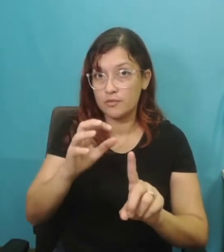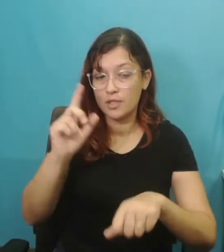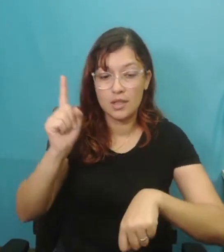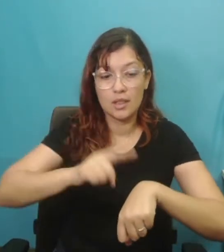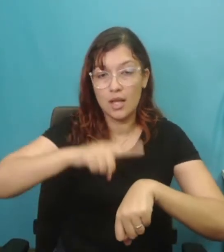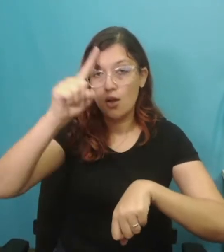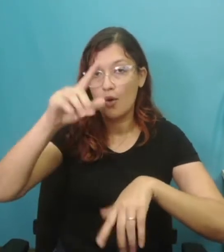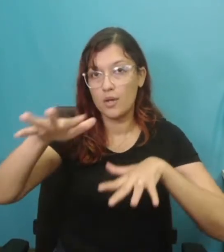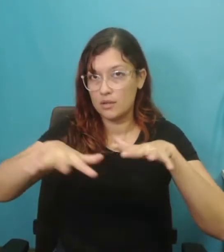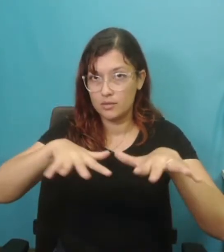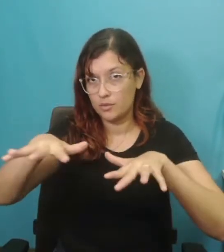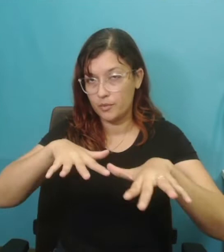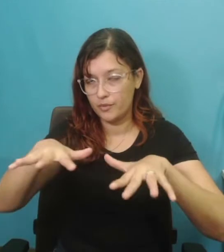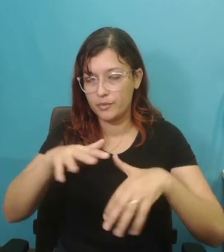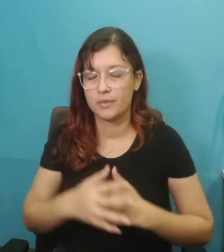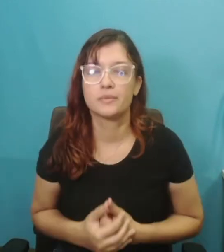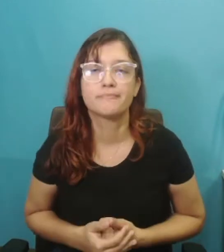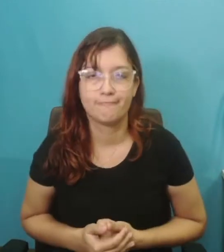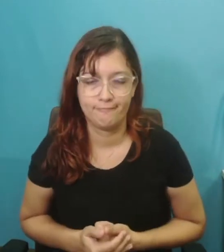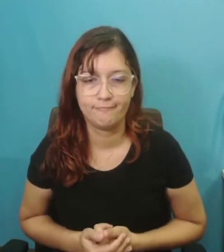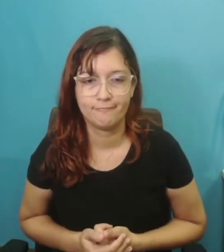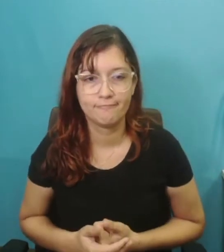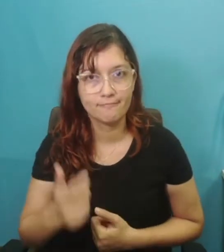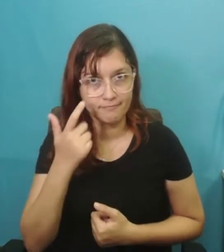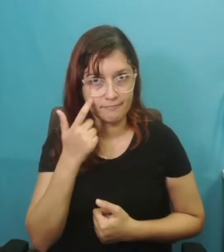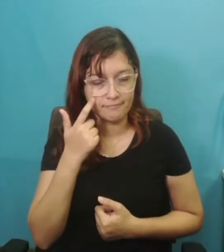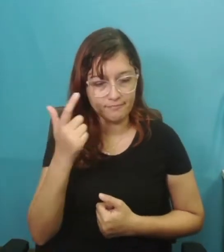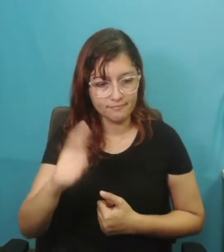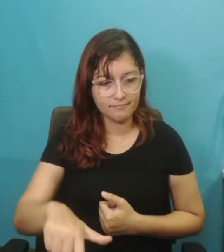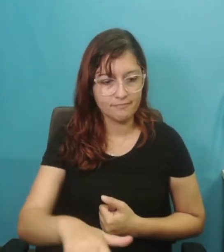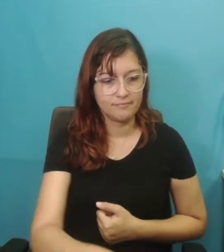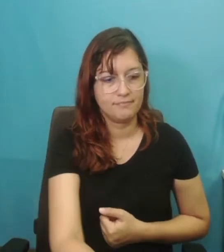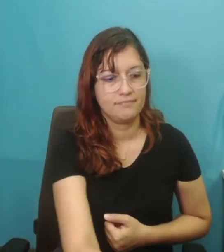E tudo isso vai influenciar o movimento.